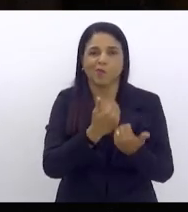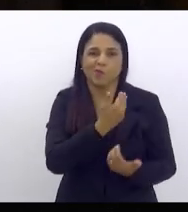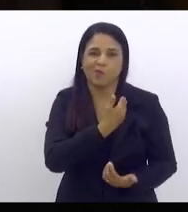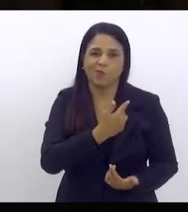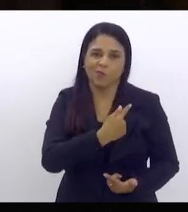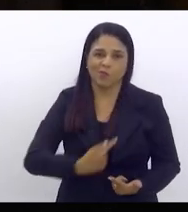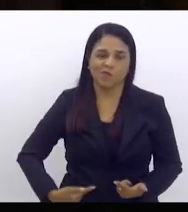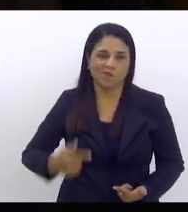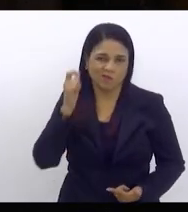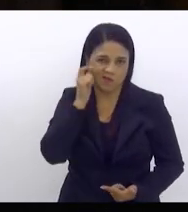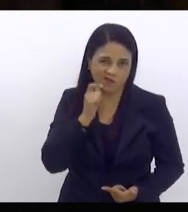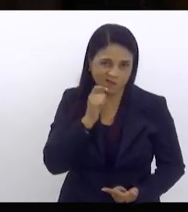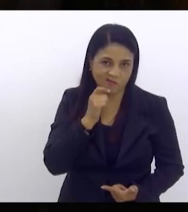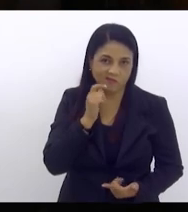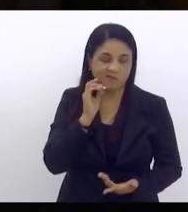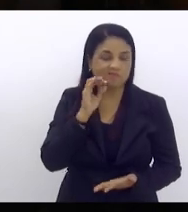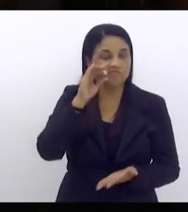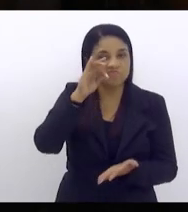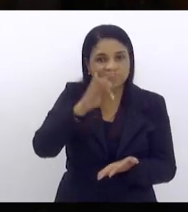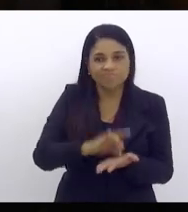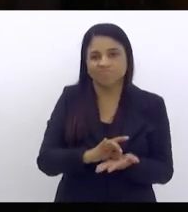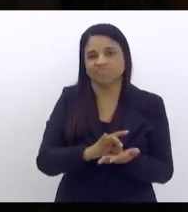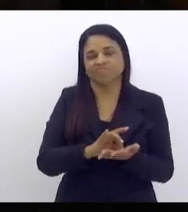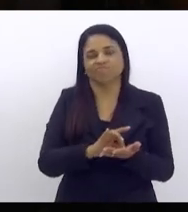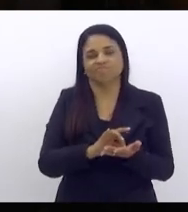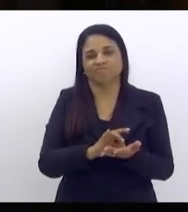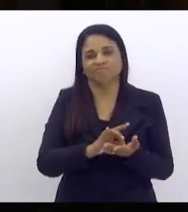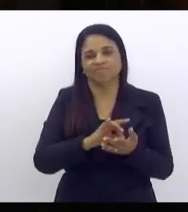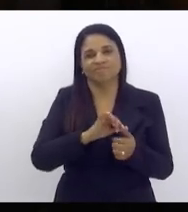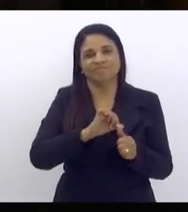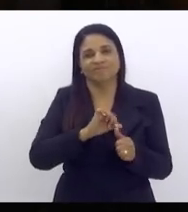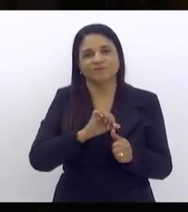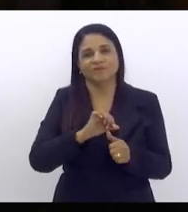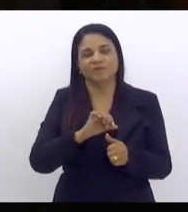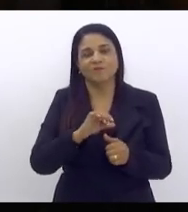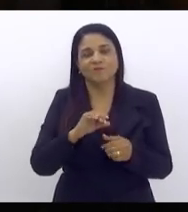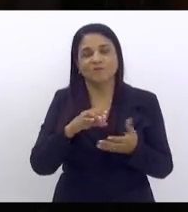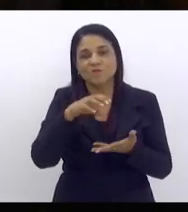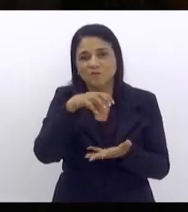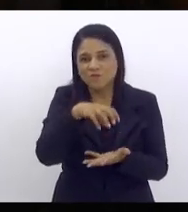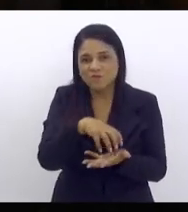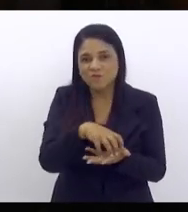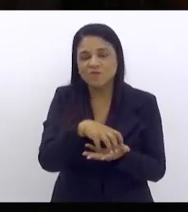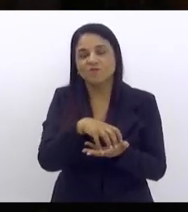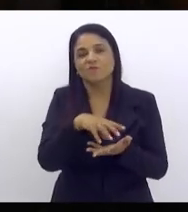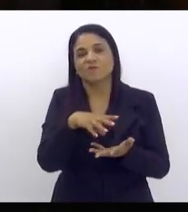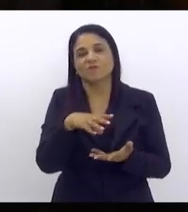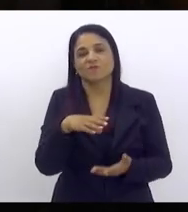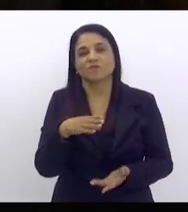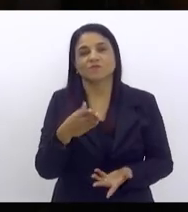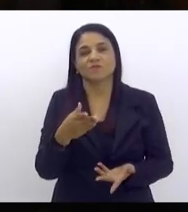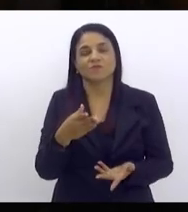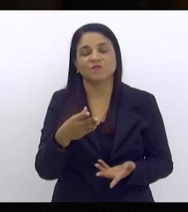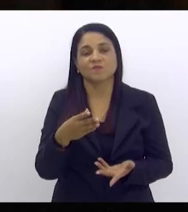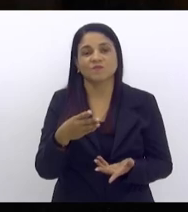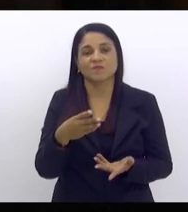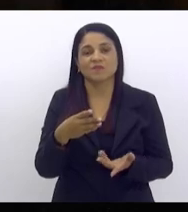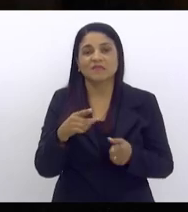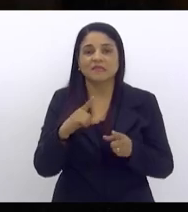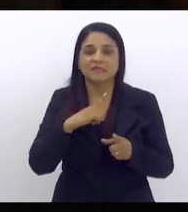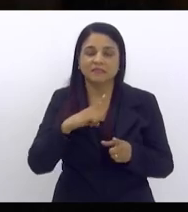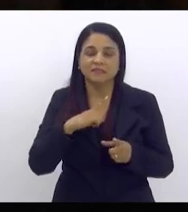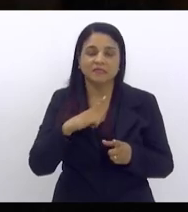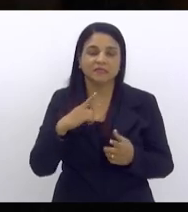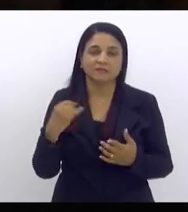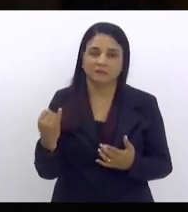uma realidade, em tornar exequível um observatório dessa magnitude e que, no âmbito